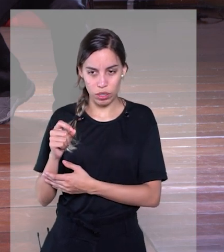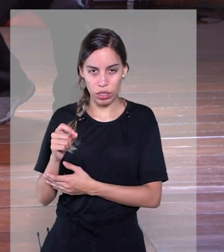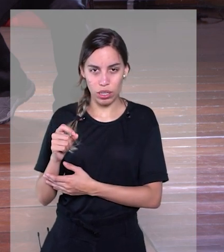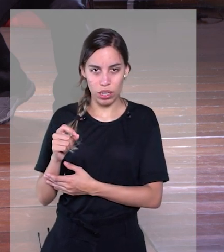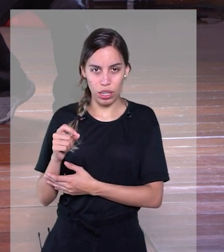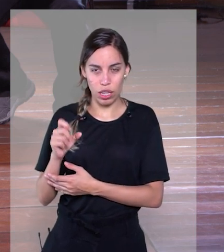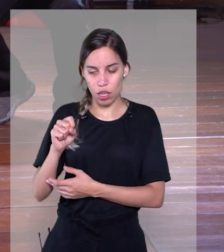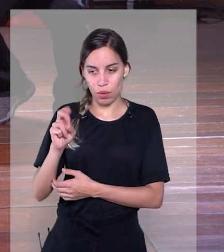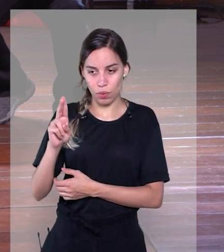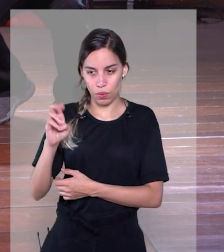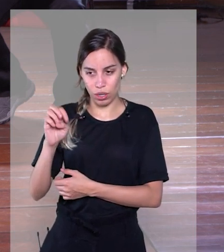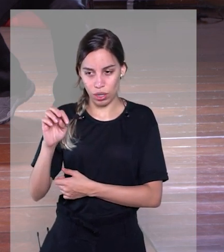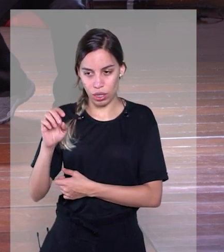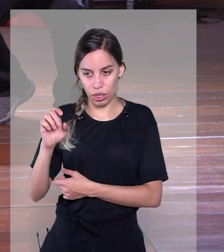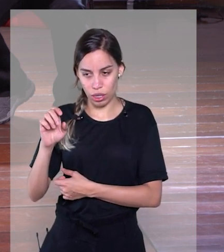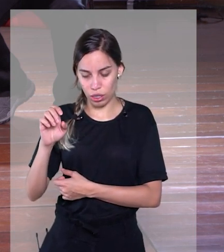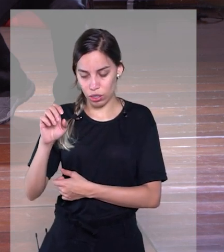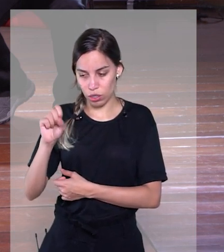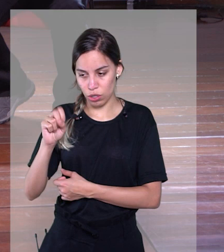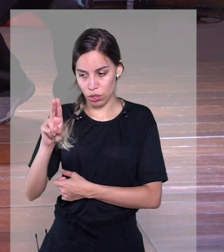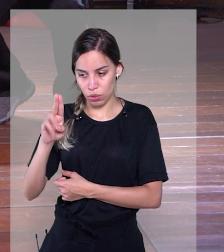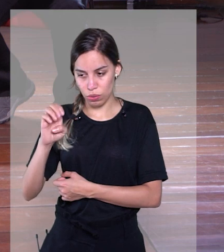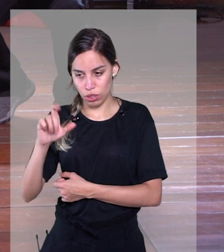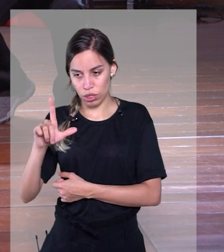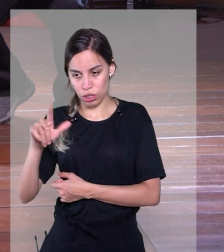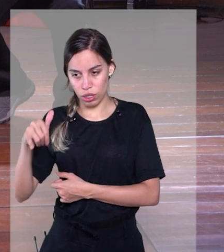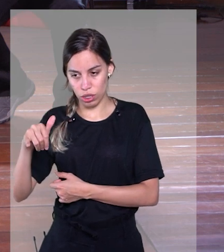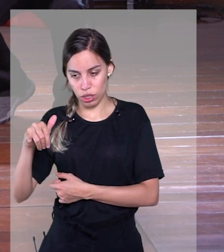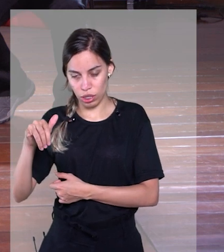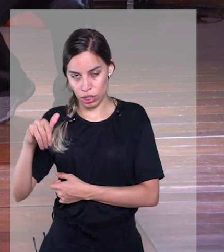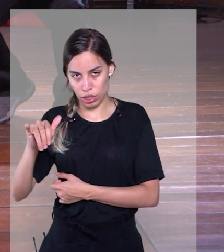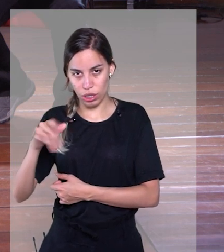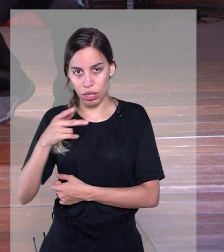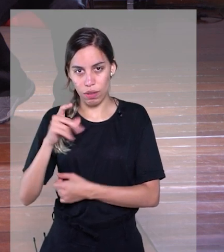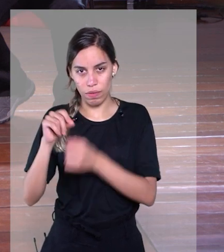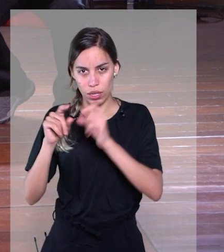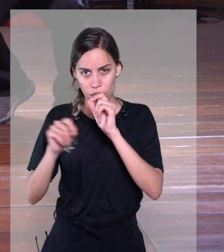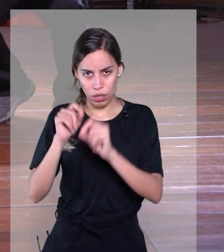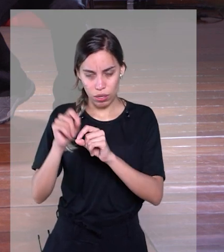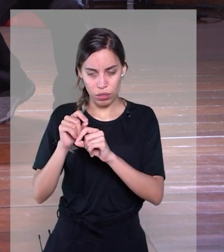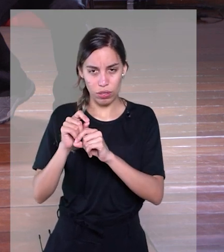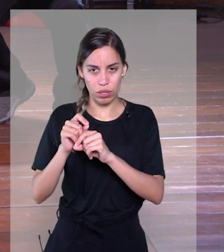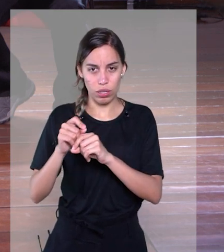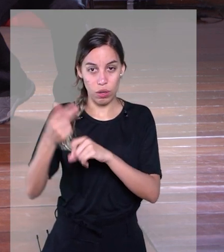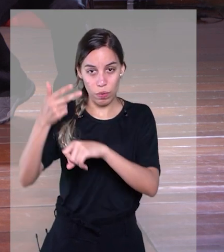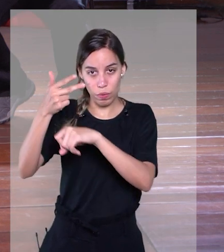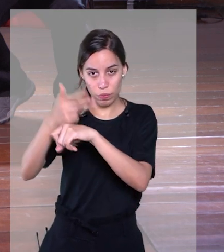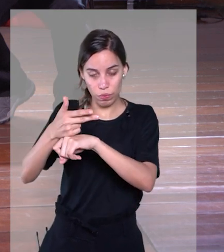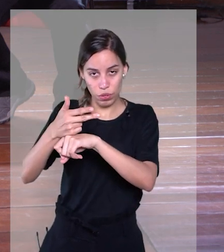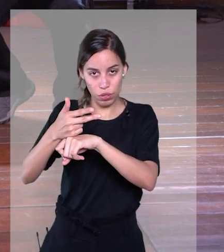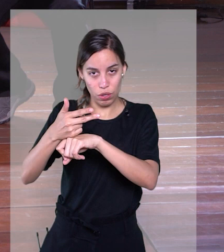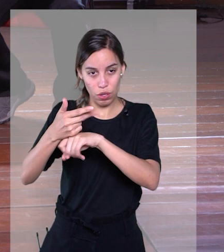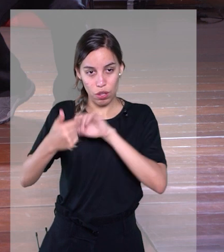dança Primeiro Ato, ela fez um espetáculo na época do centenário chamado Sem Lugar, e agora ela apresentou um vídeo inspirado nesse